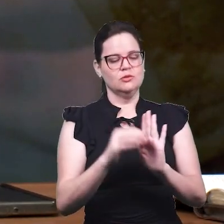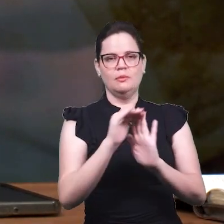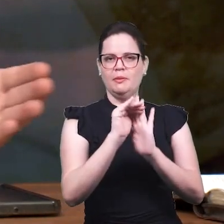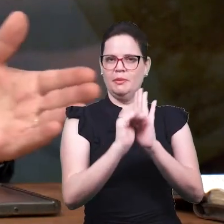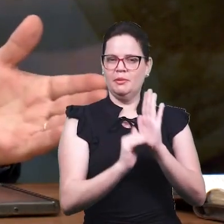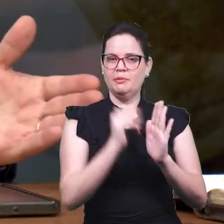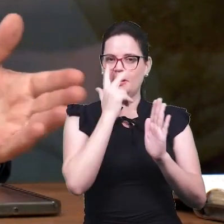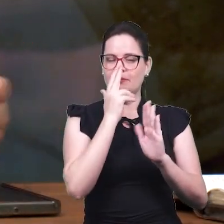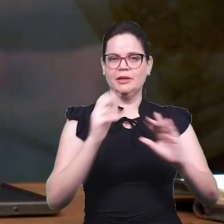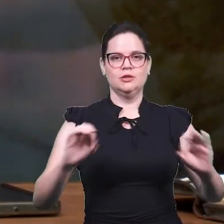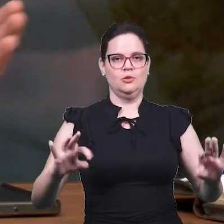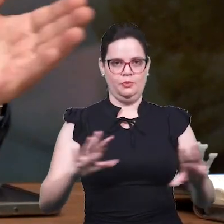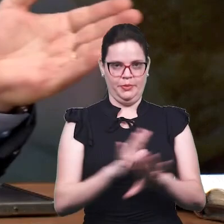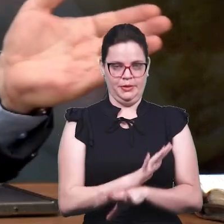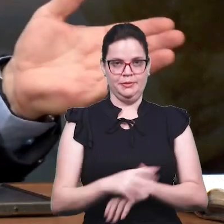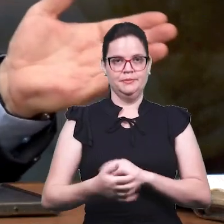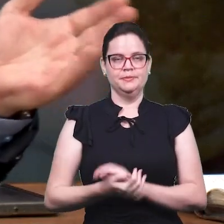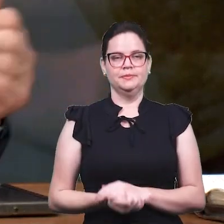completa.